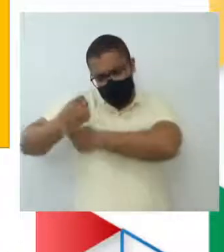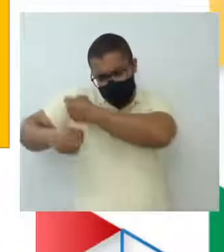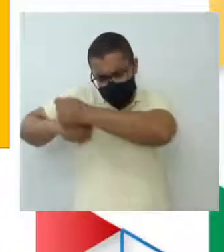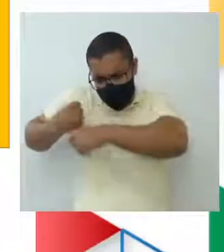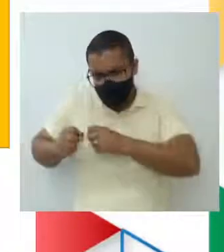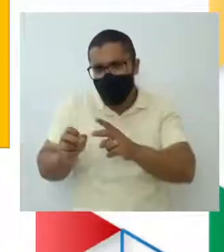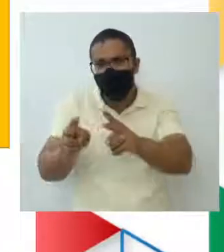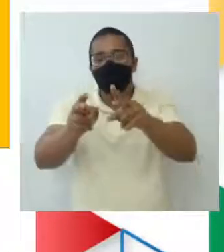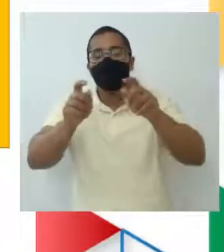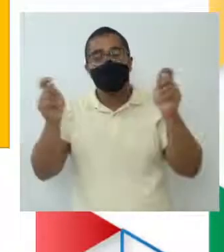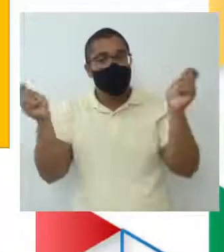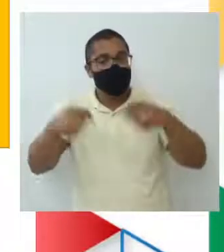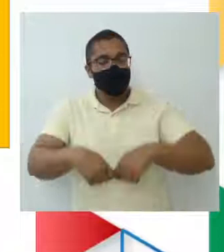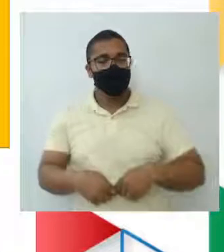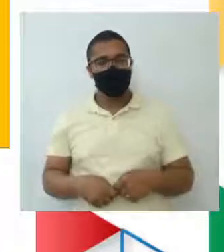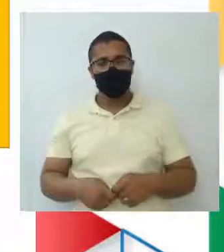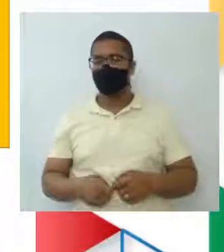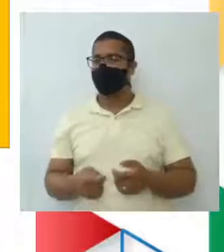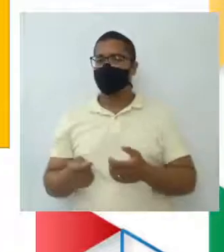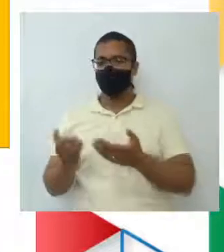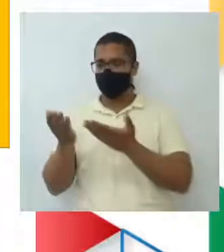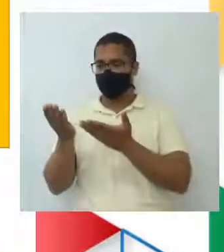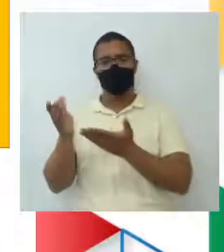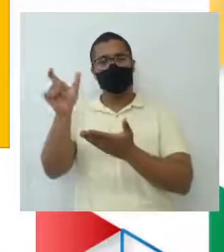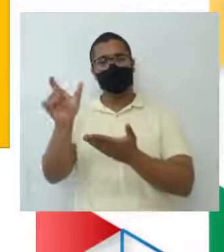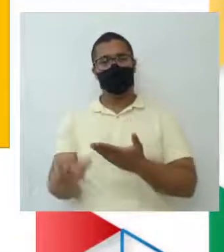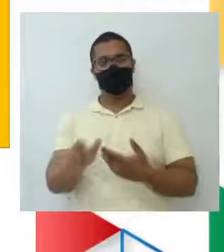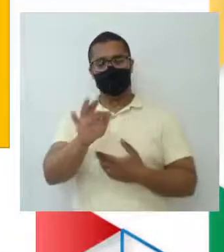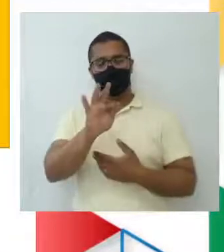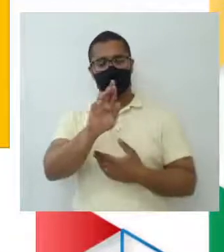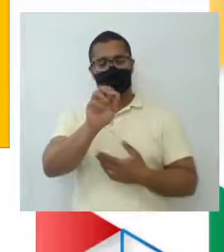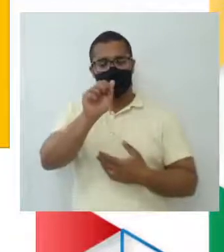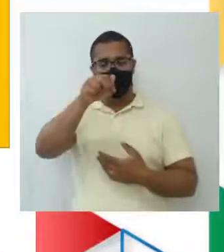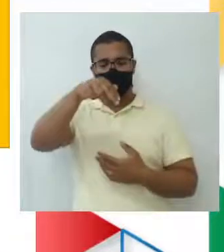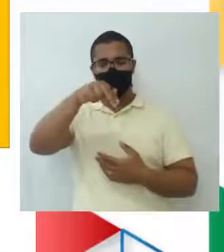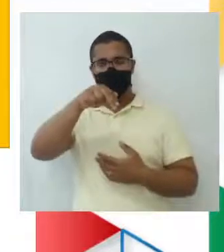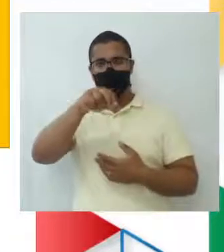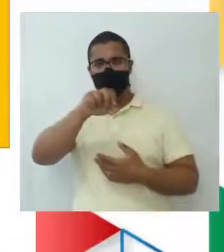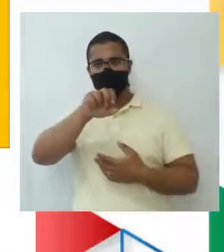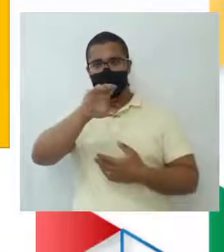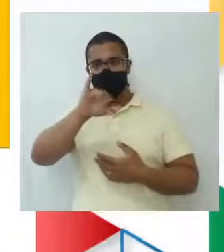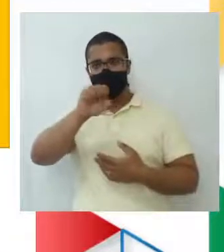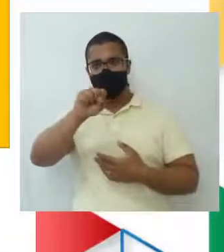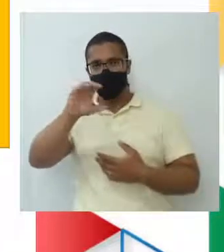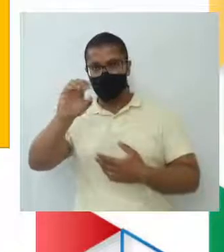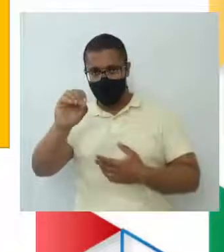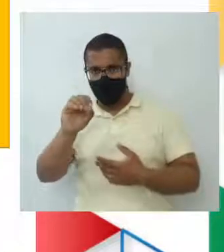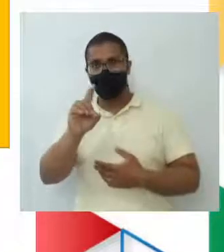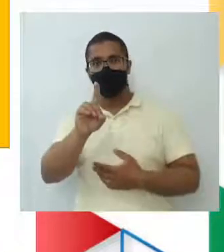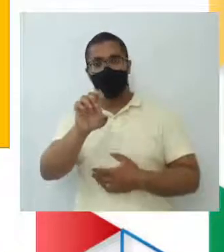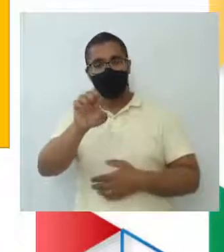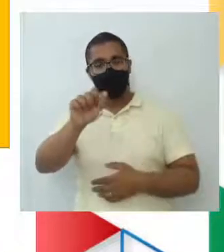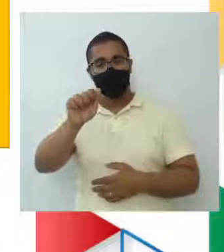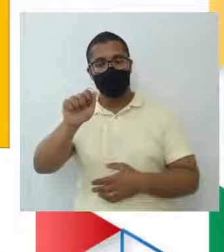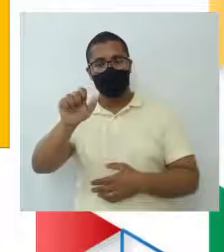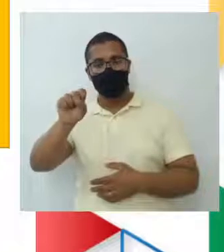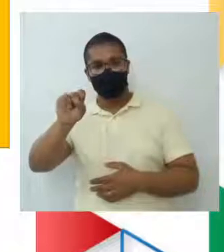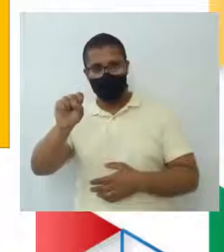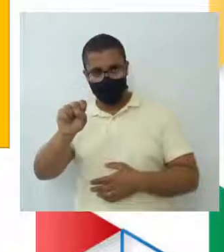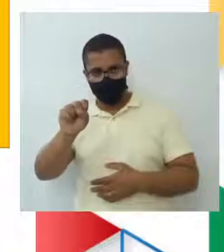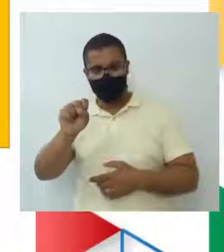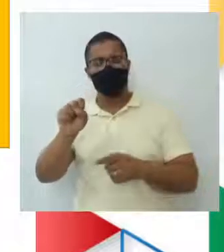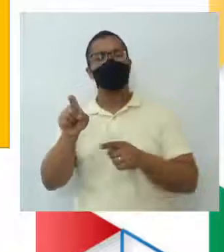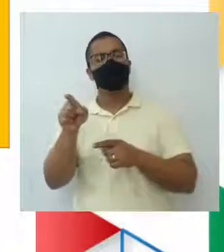eterna. Palavras do grande Francisco de Assis. E é isso aí. Com essas palavras que vocês